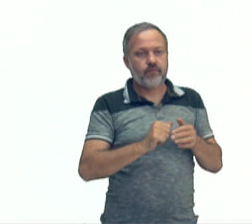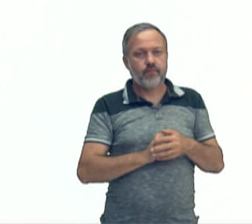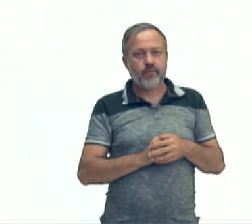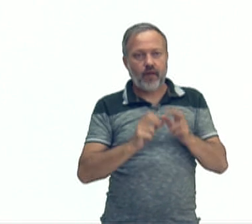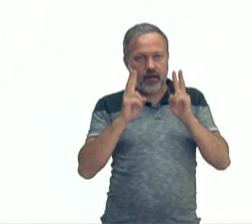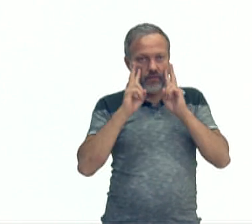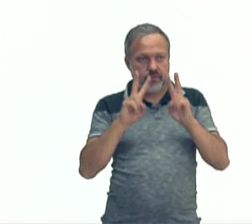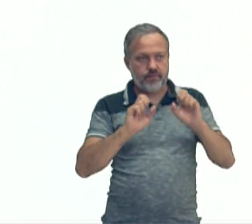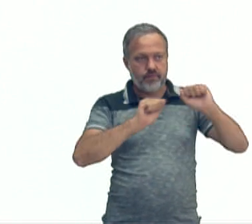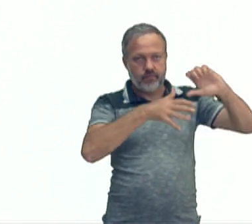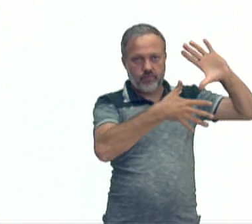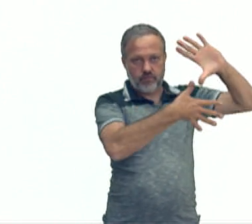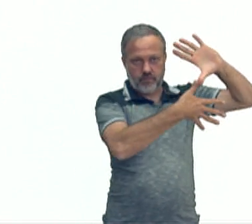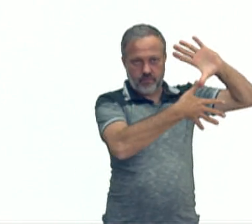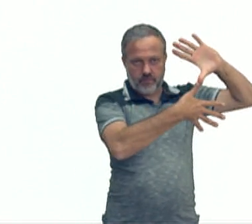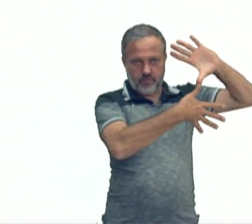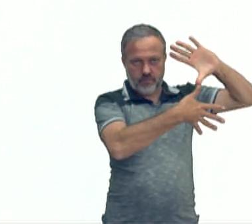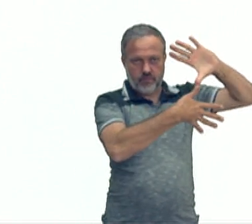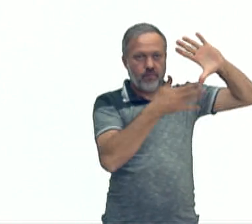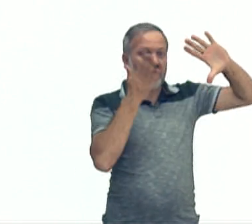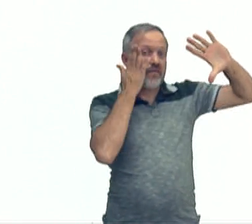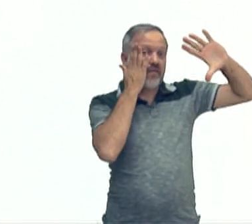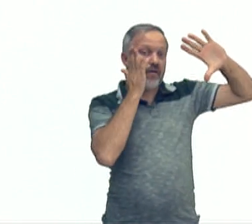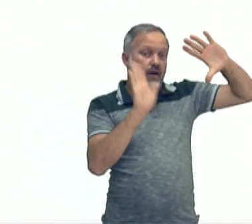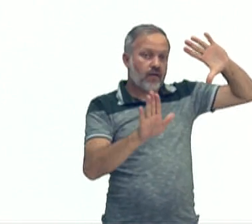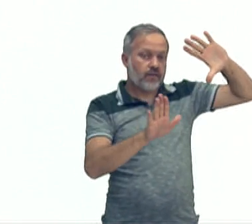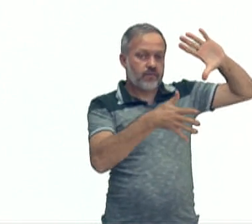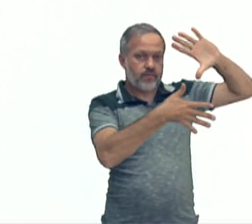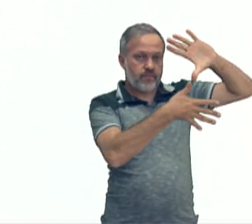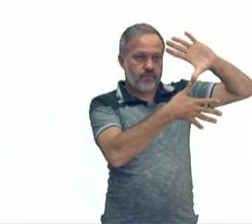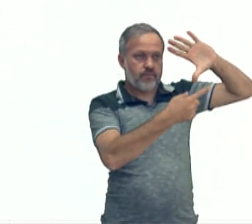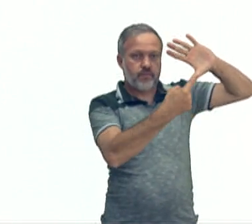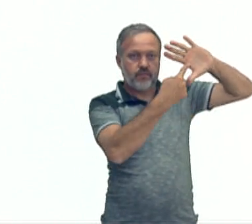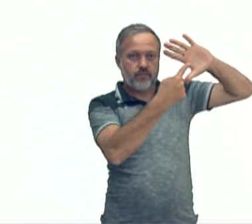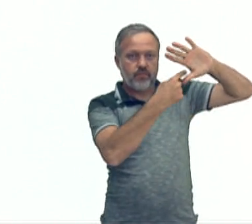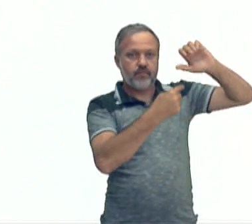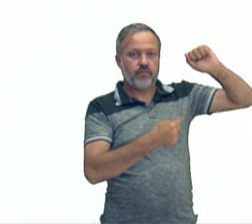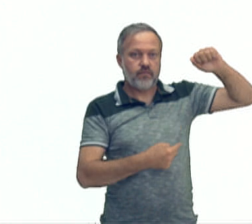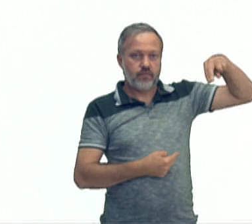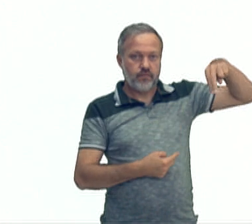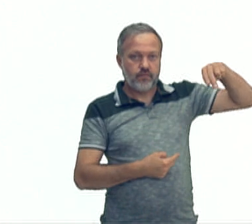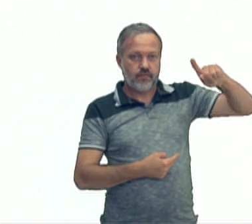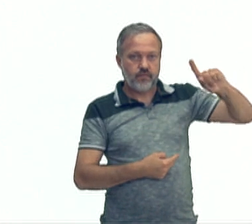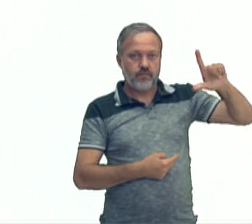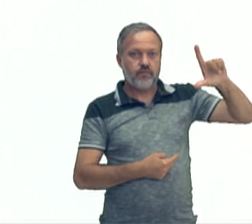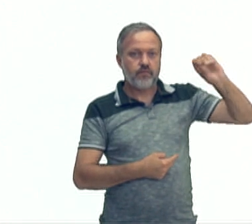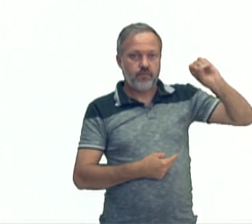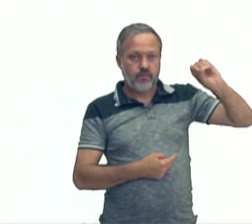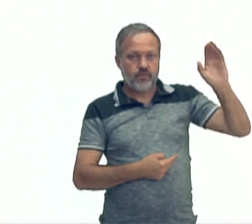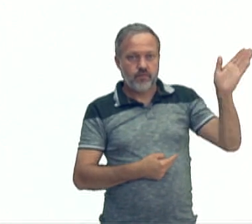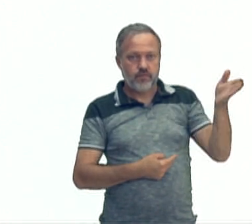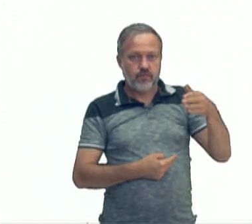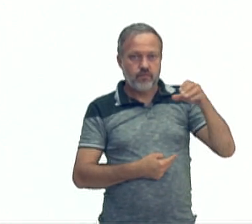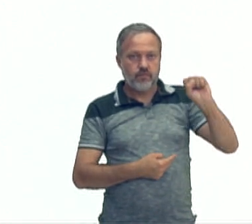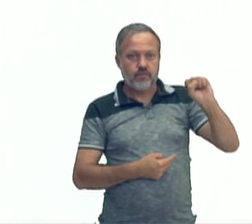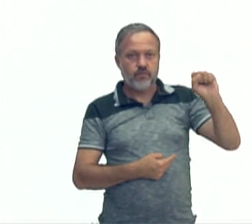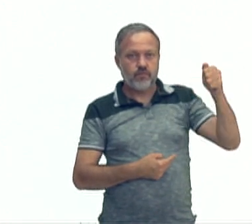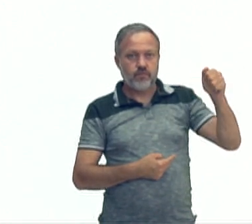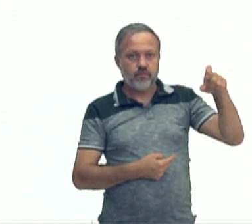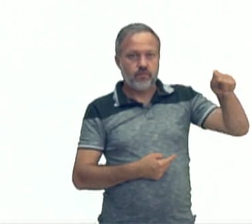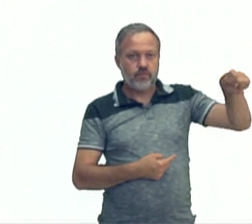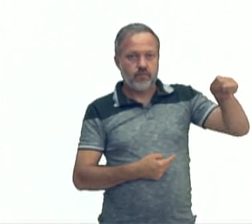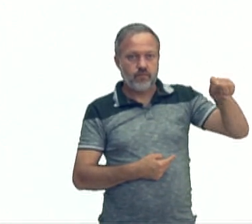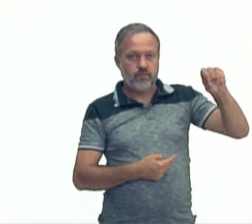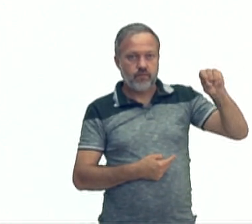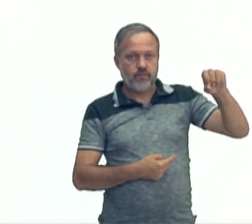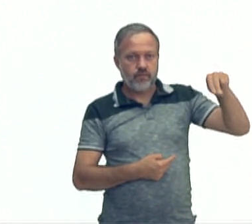Nós temos aí, ó, em azul, a América anglo-saxônica, franceses e ingleses, né? Região do Canadá, por exemplo, o Canadá